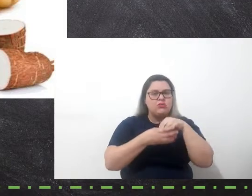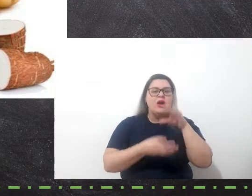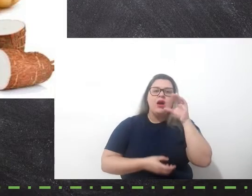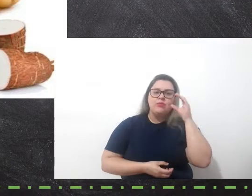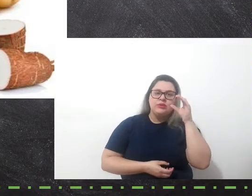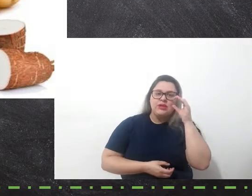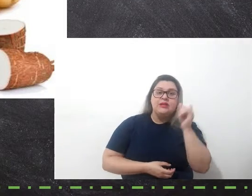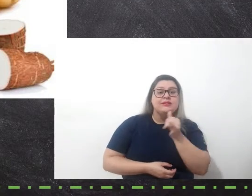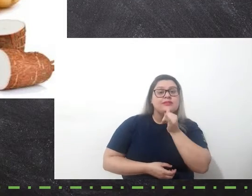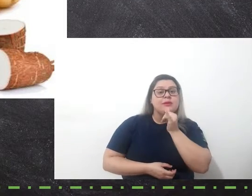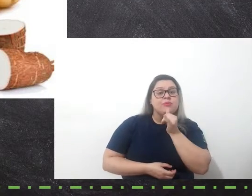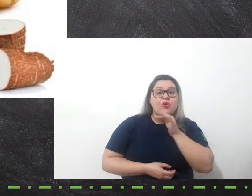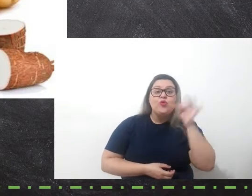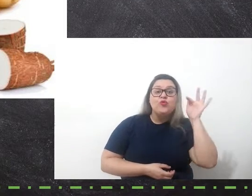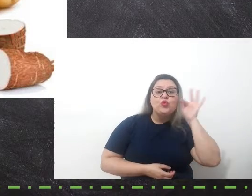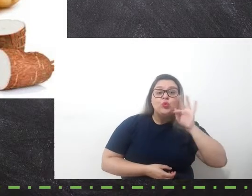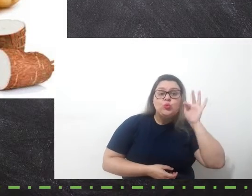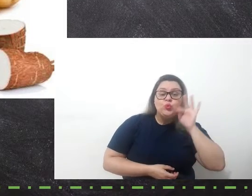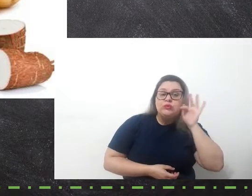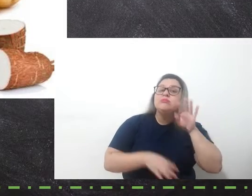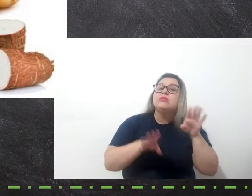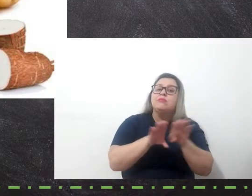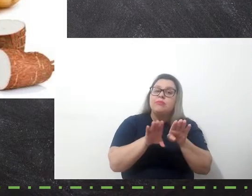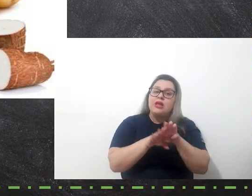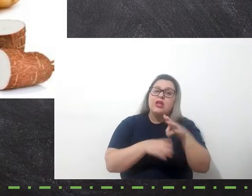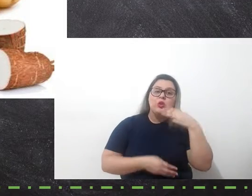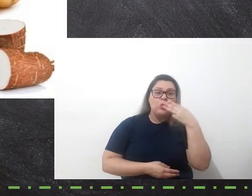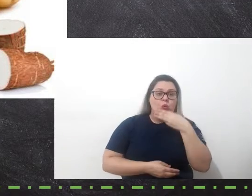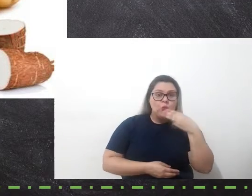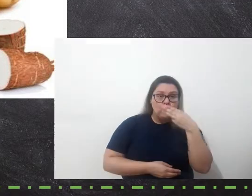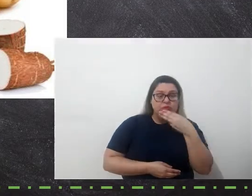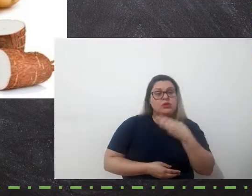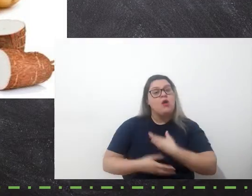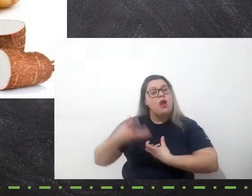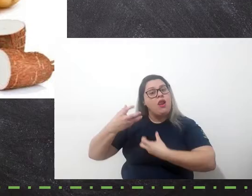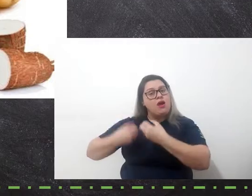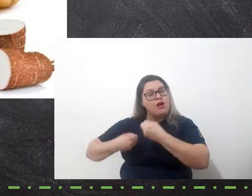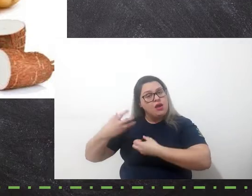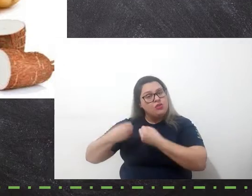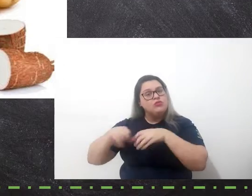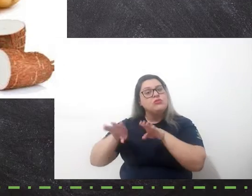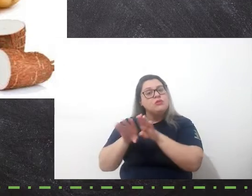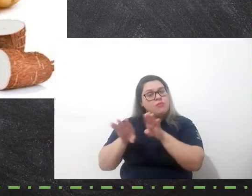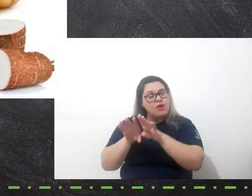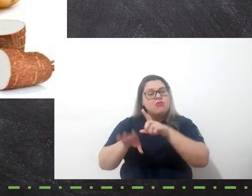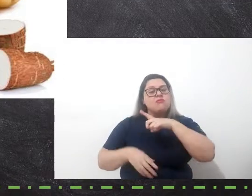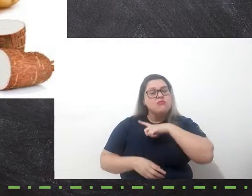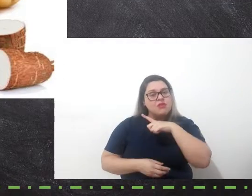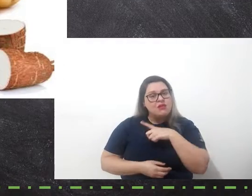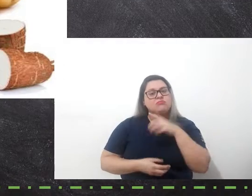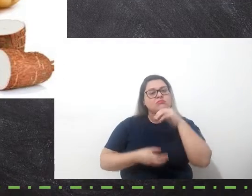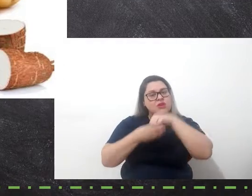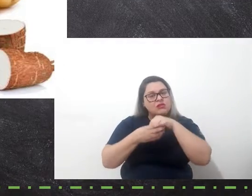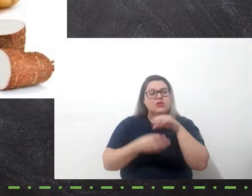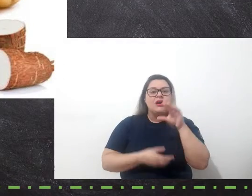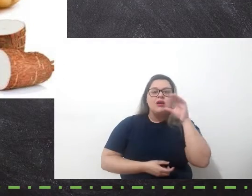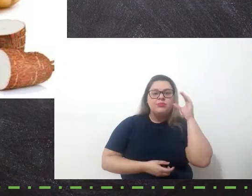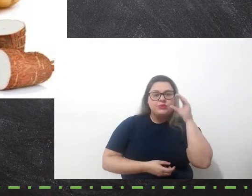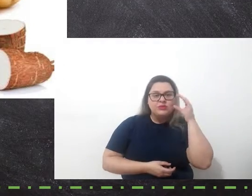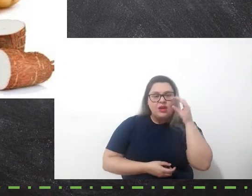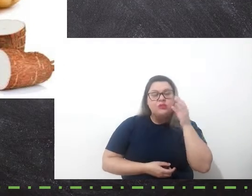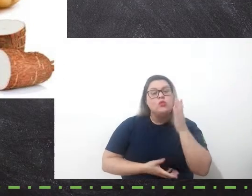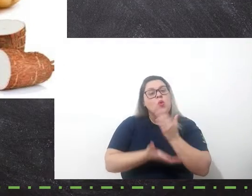As frutas também são doces, né? O próprio leite tem um carboidrato no leite, então tudo isso já começa a